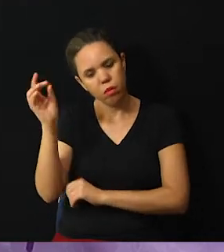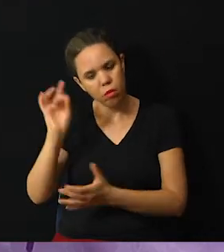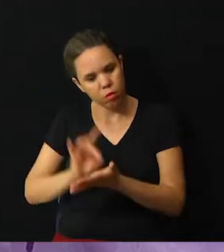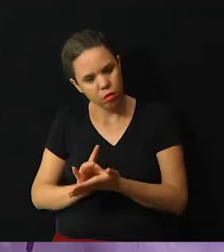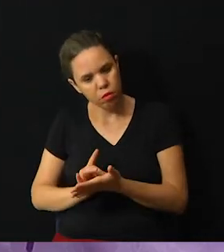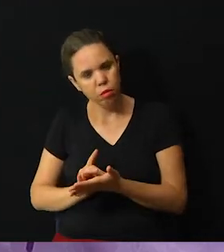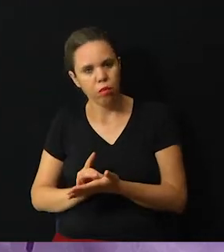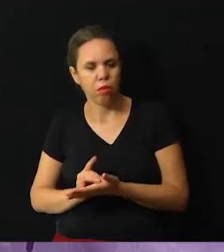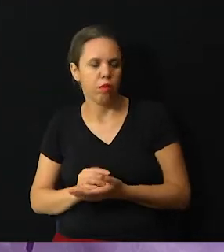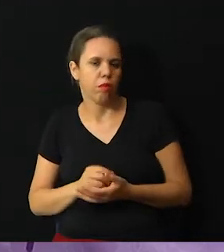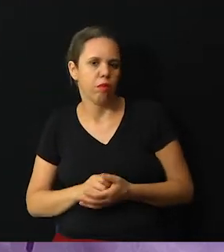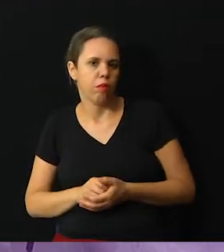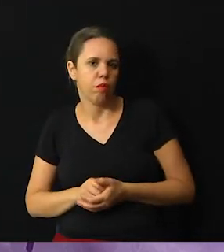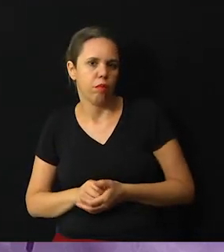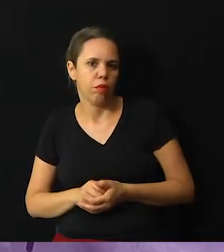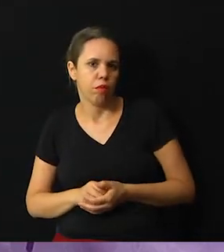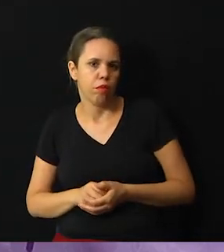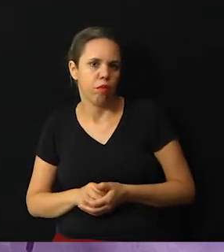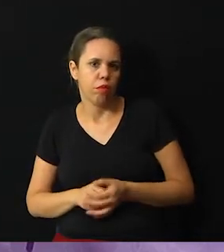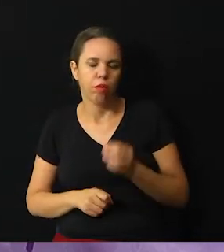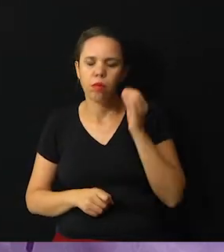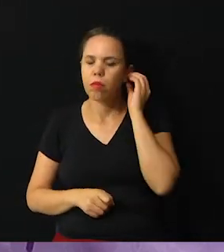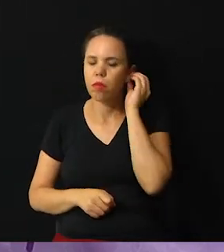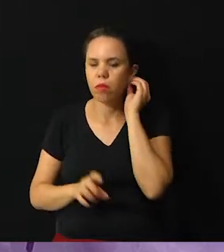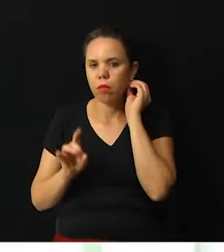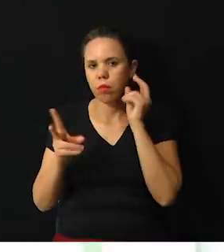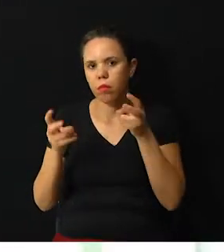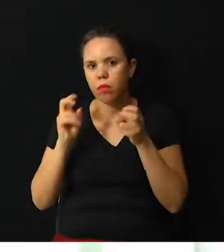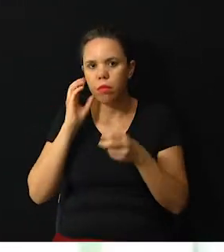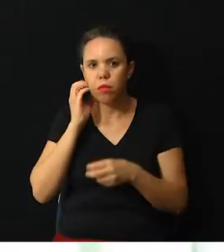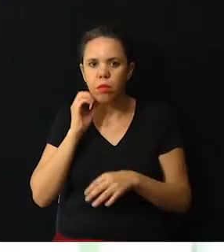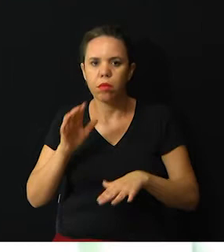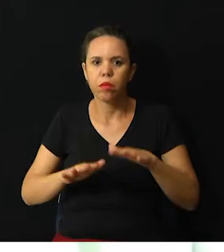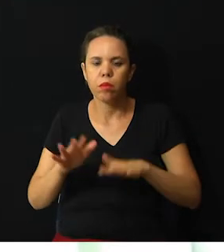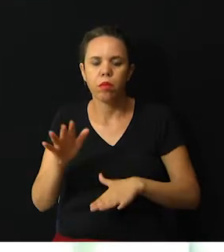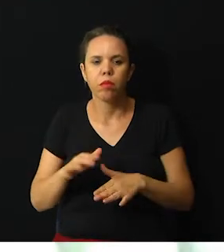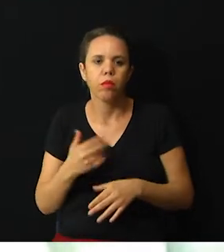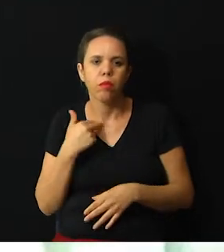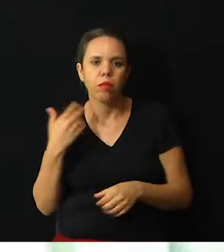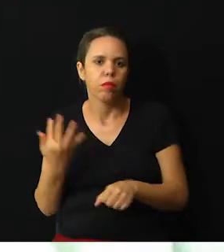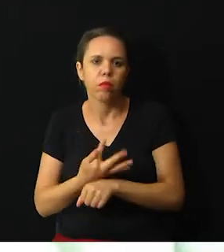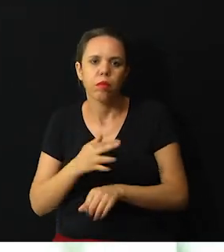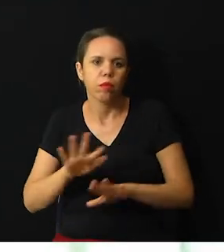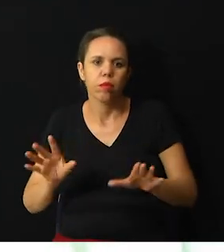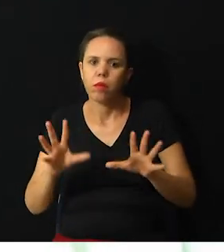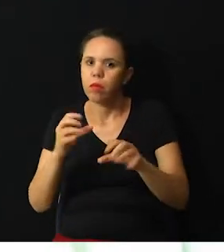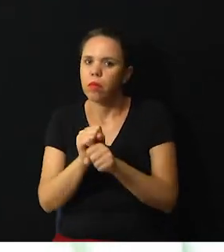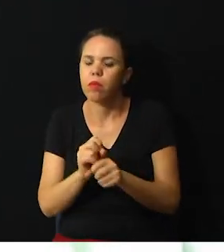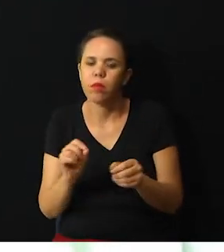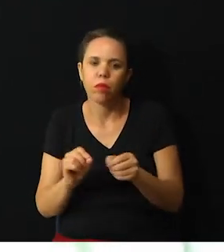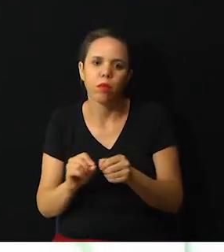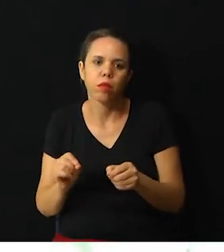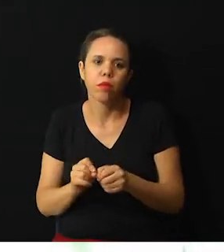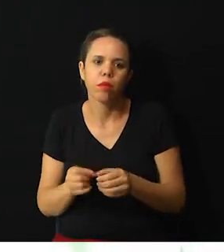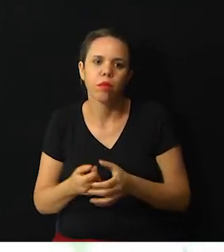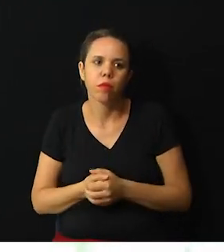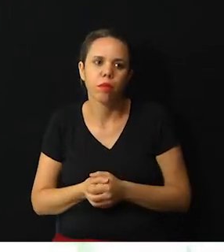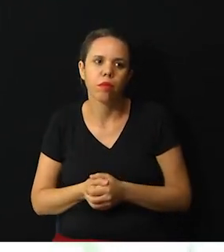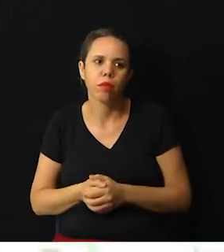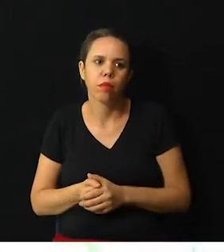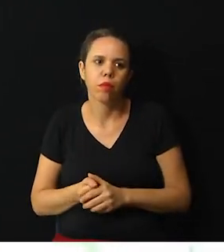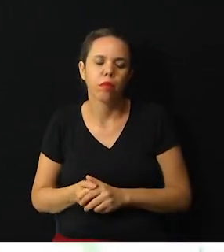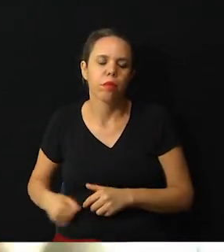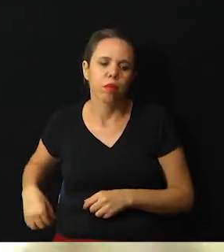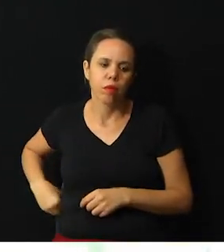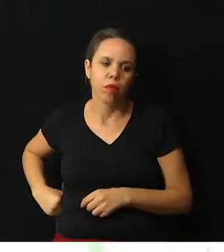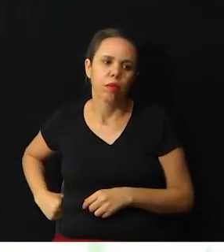esqueceu, ele não esqueceu de propósito, né? Então, ele só percebe que às vezes ele não está dando conta de fazer tudo, está deixando de fazer,